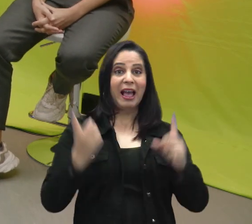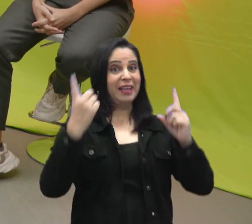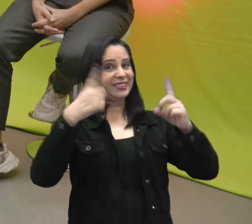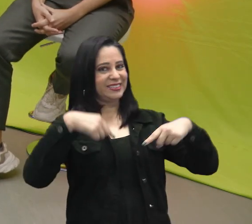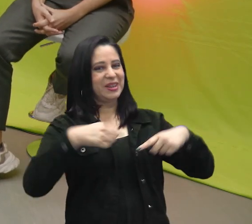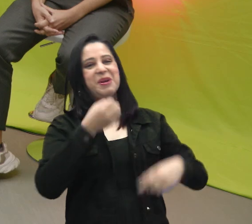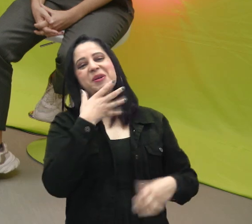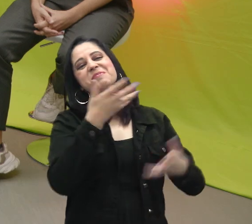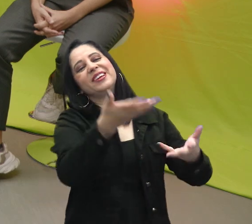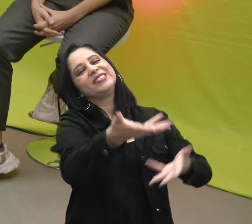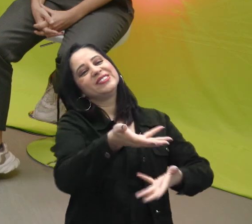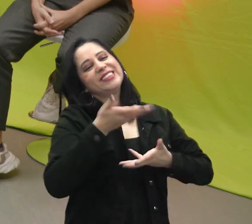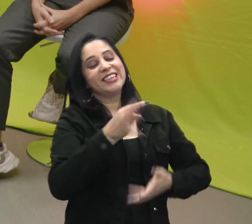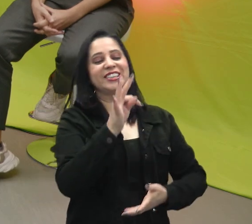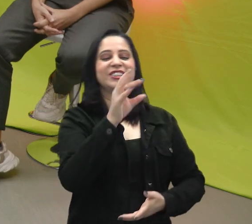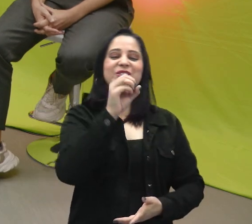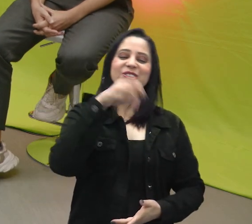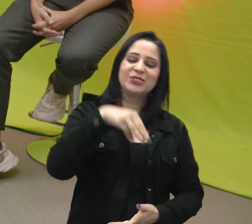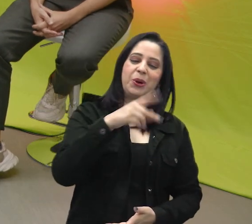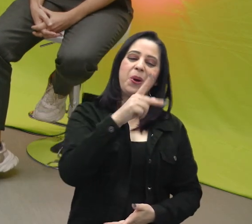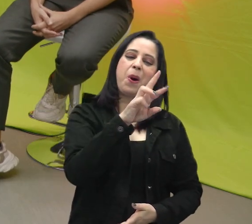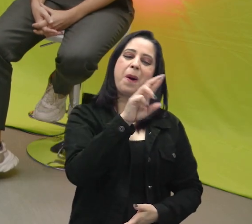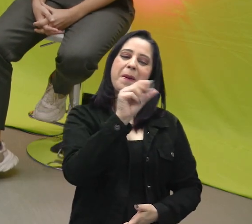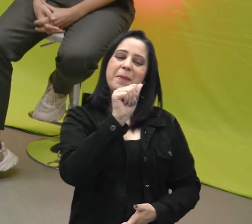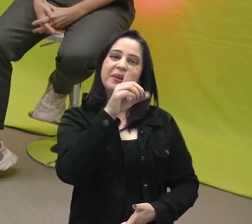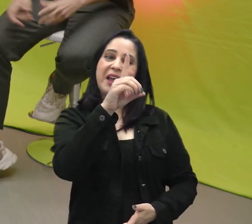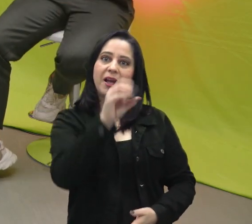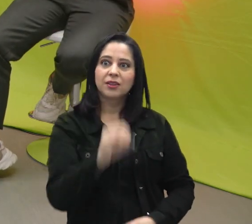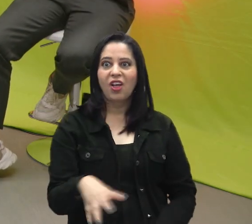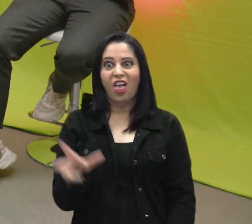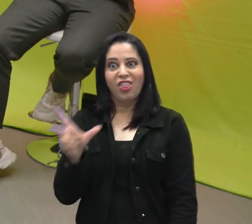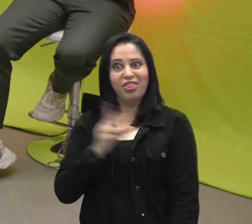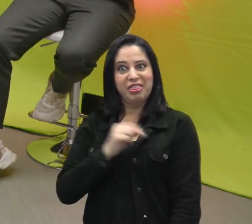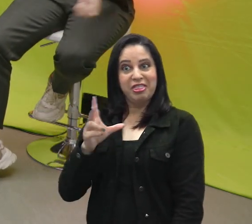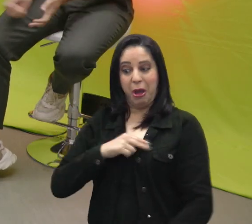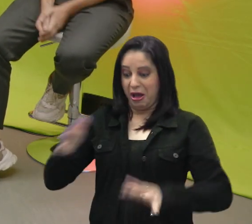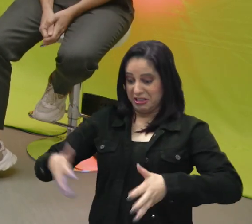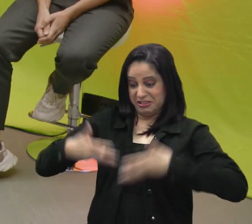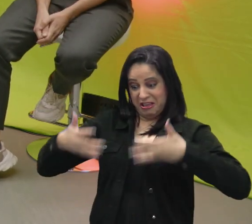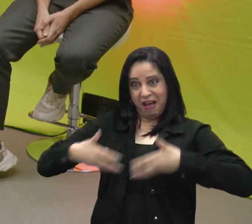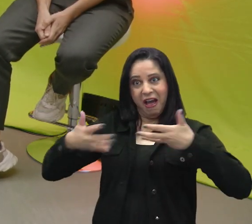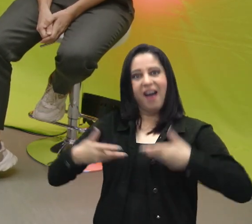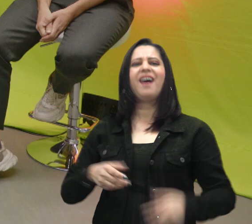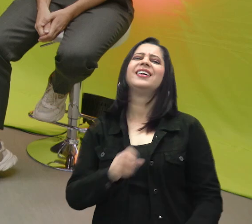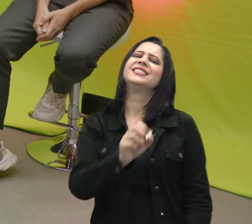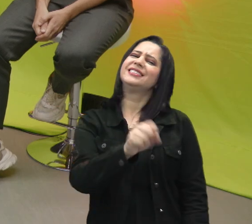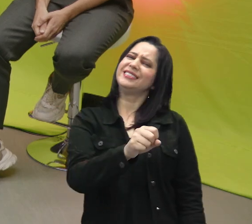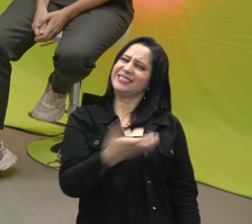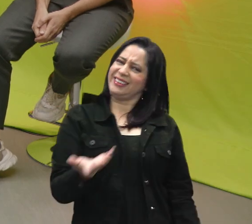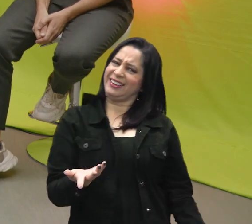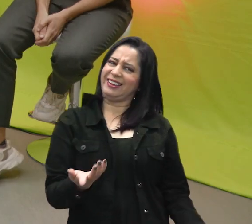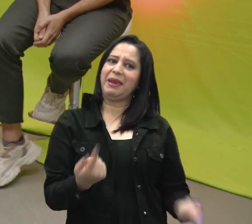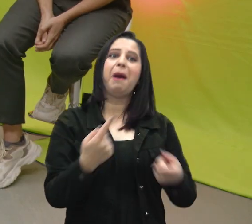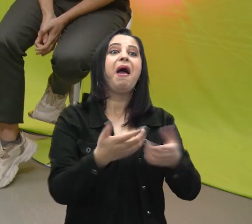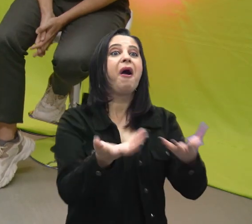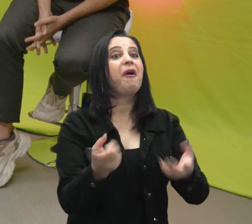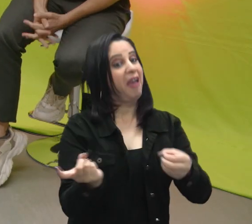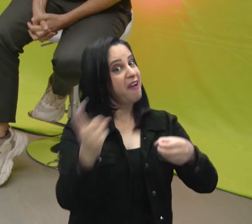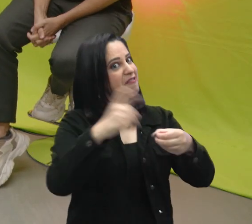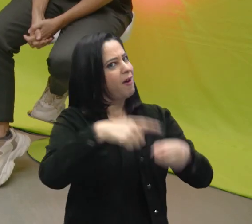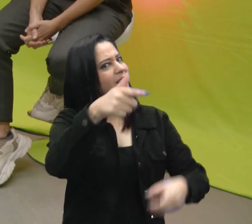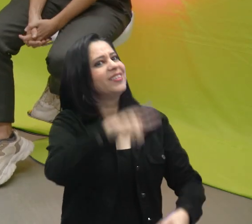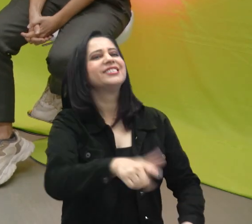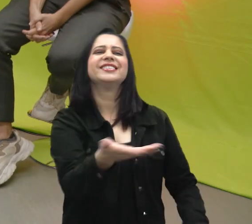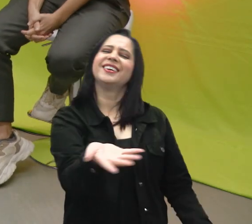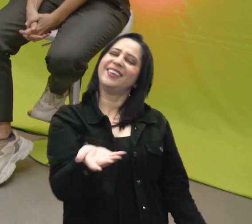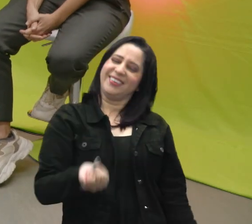carreira. Seja muito bem-vindo, Tom Prado. Obrigado, valeu, vocês rasgaram elogio aí. Ué, a gente tem que garantir que você vai